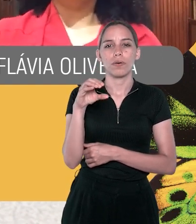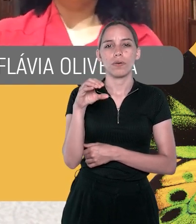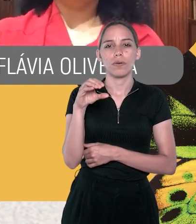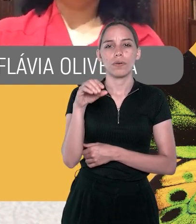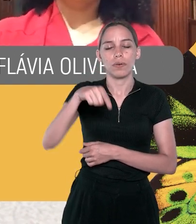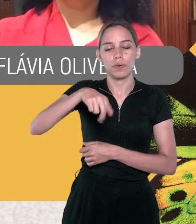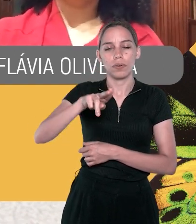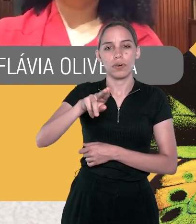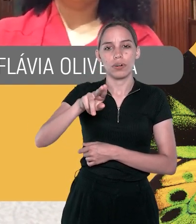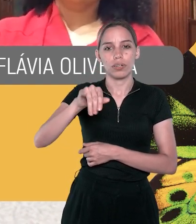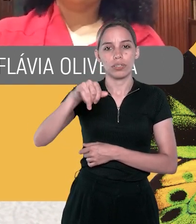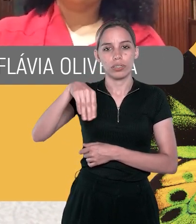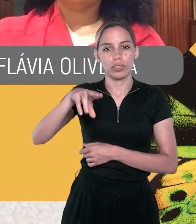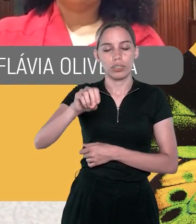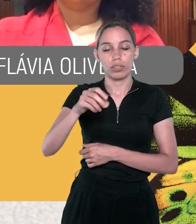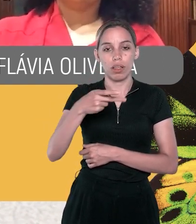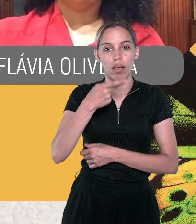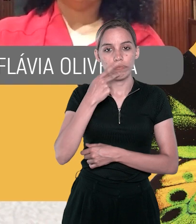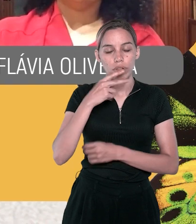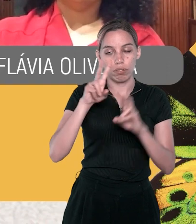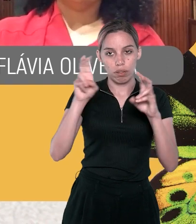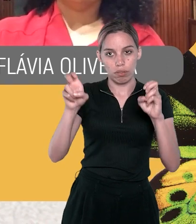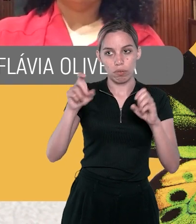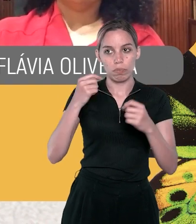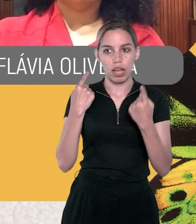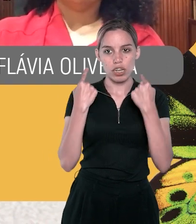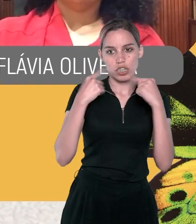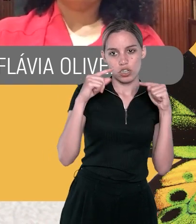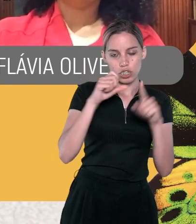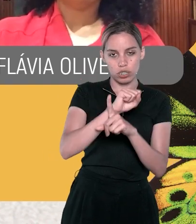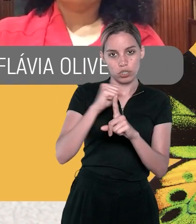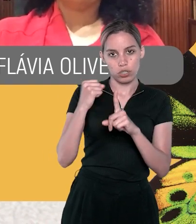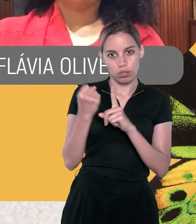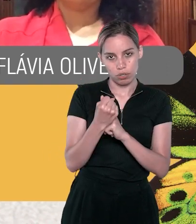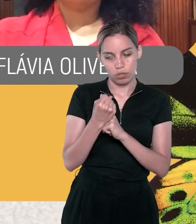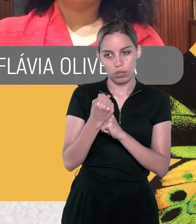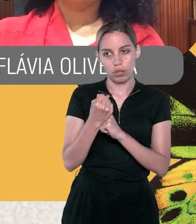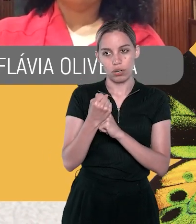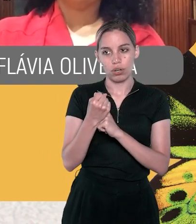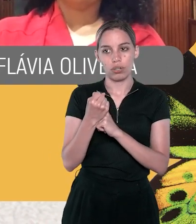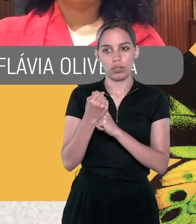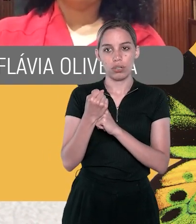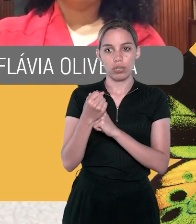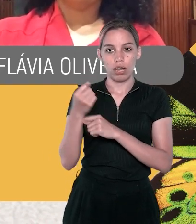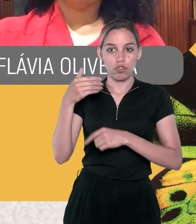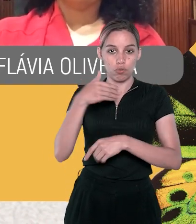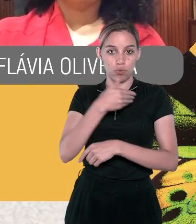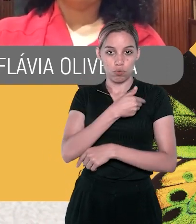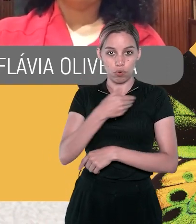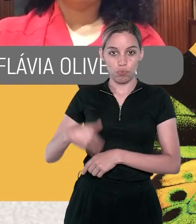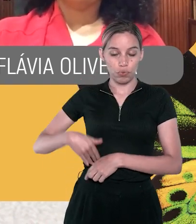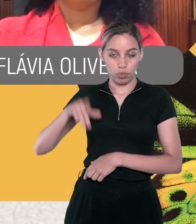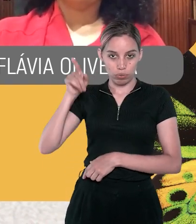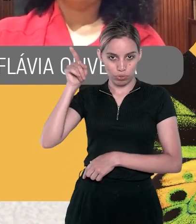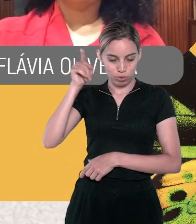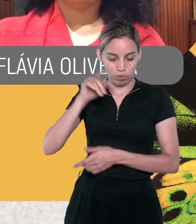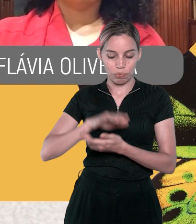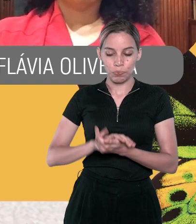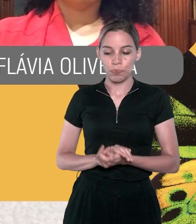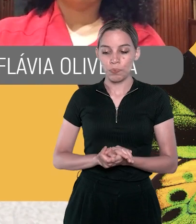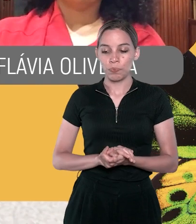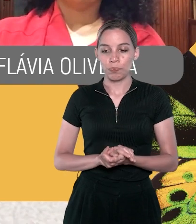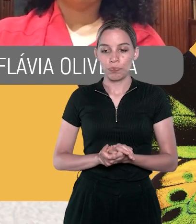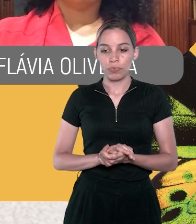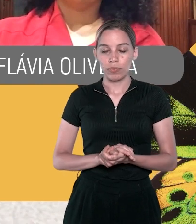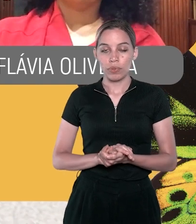subversivo, que faz muita crítica à sociedade marroquina e ao governo marroquino, né, e tal. E ele vive